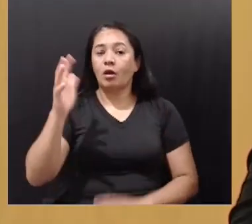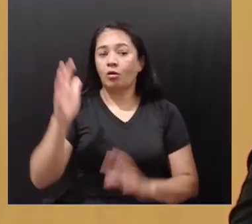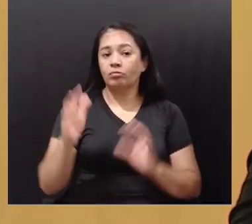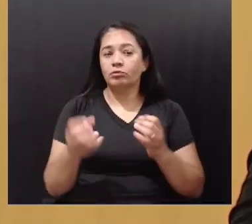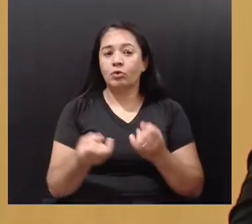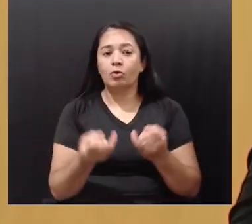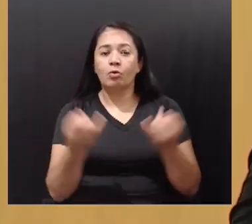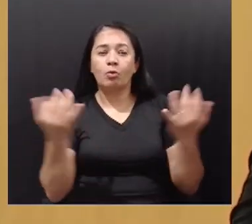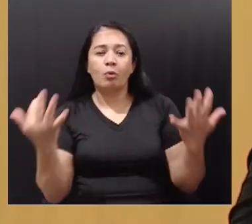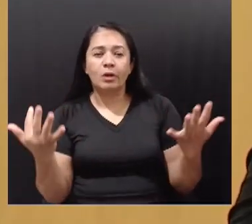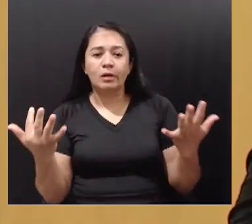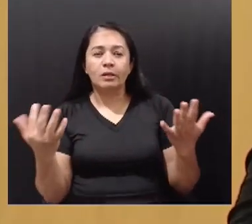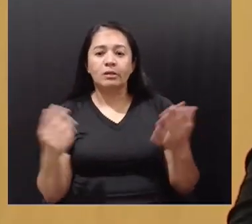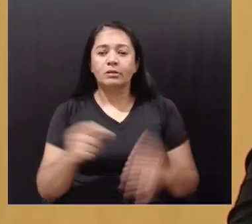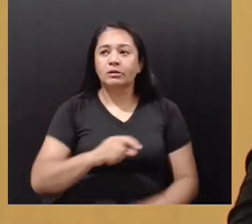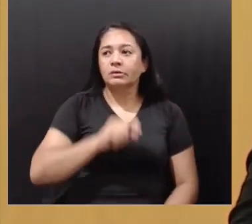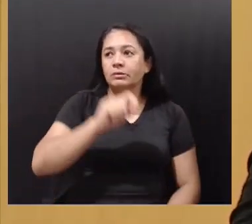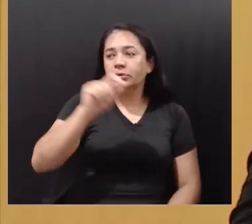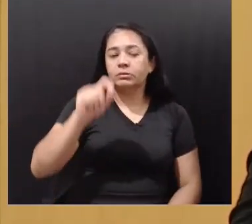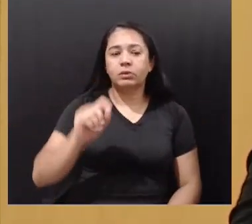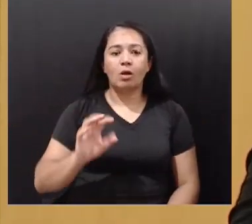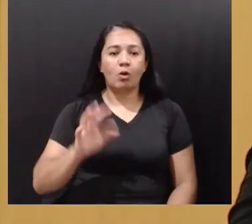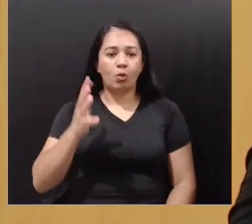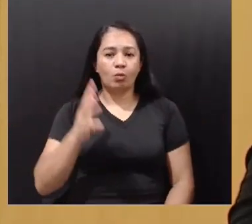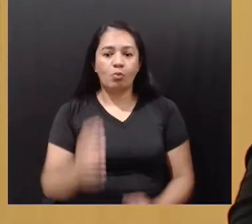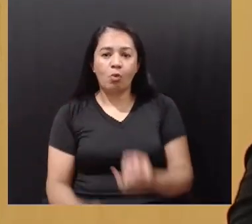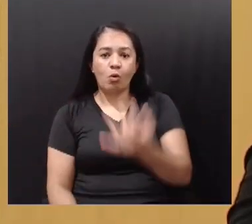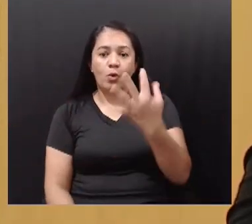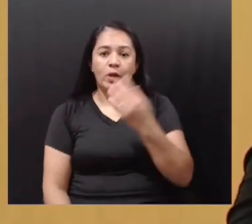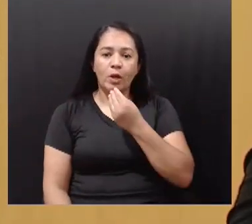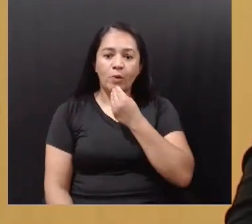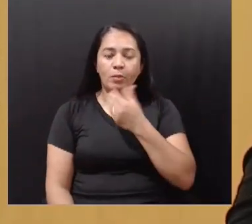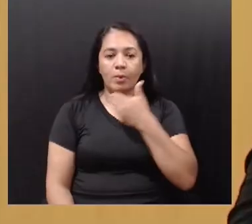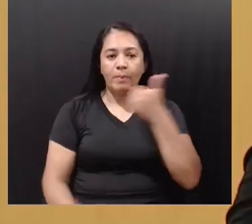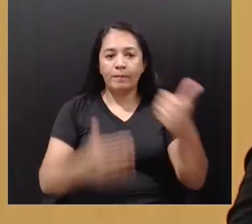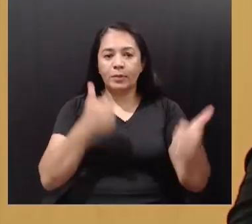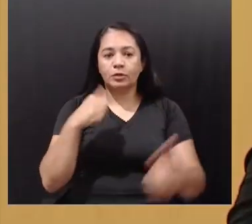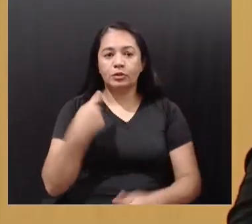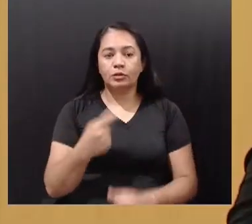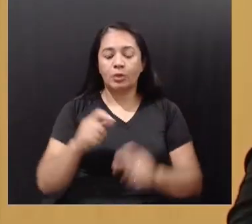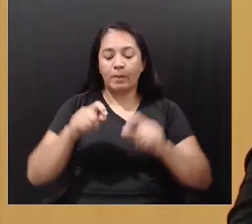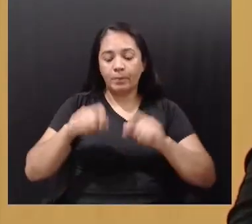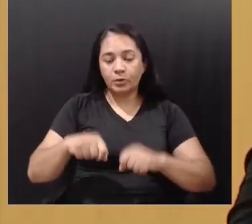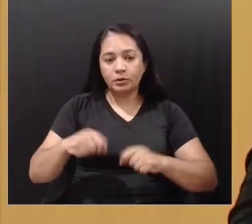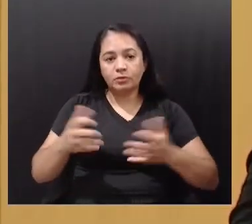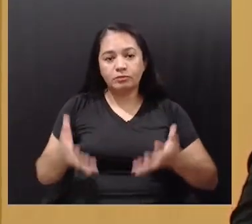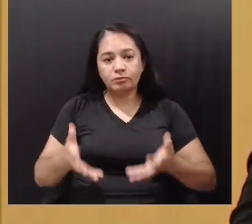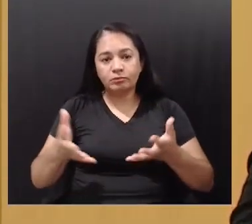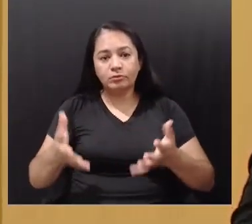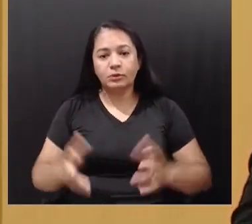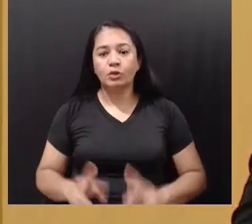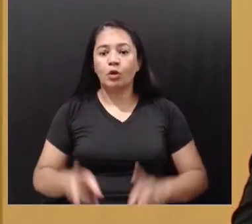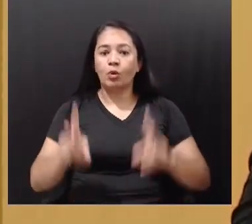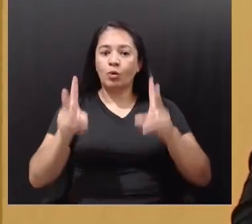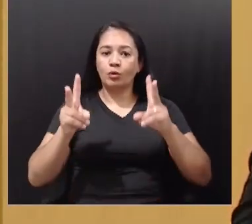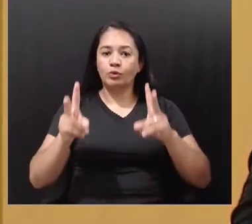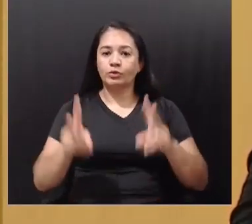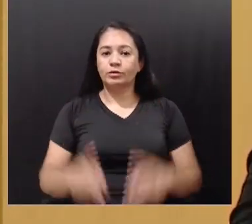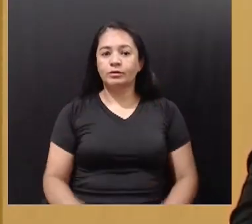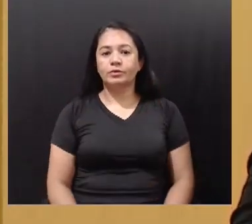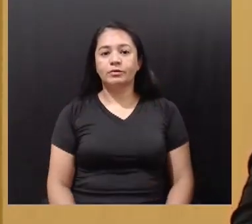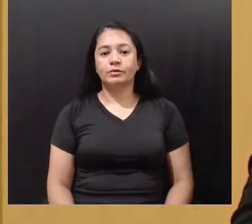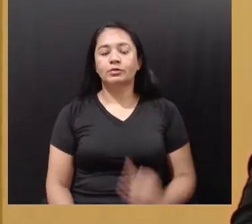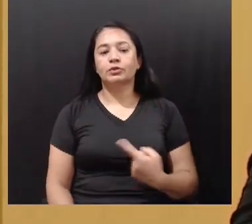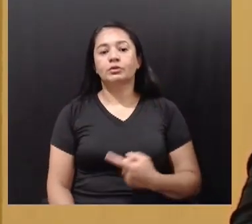apontamentos recorrentes, quais são as oportunidades de melhoria que a gente pode colaborar para a gente sempre fala aqui, né, contribuir